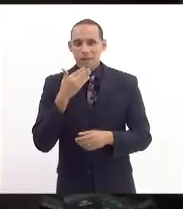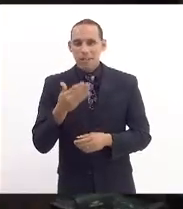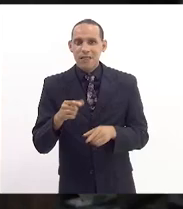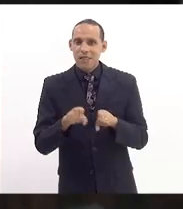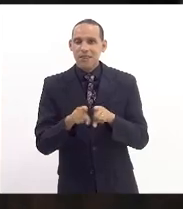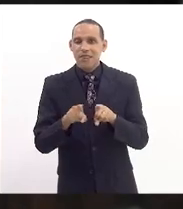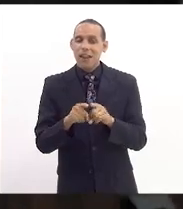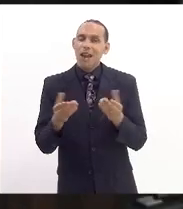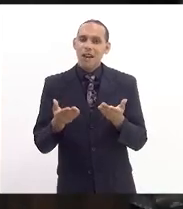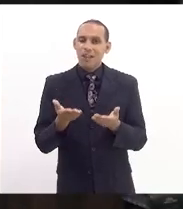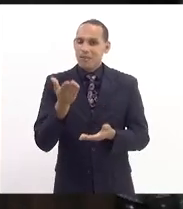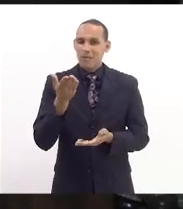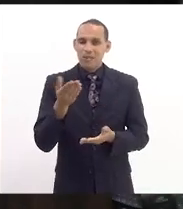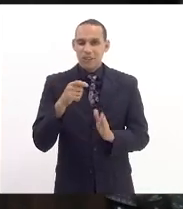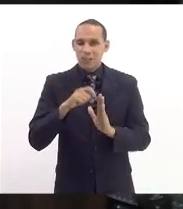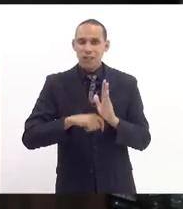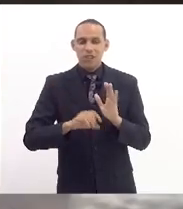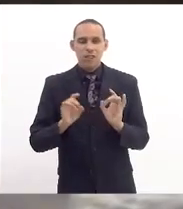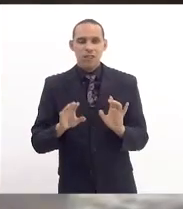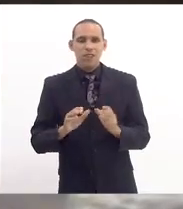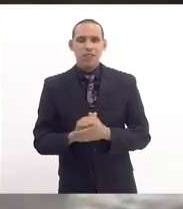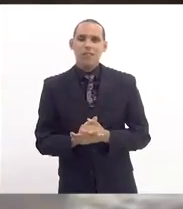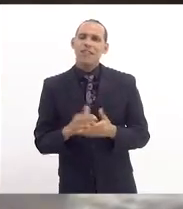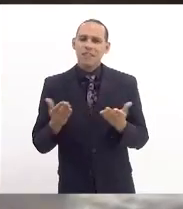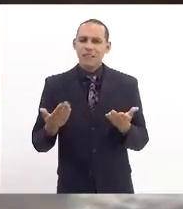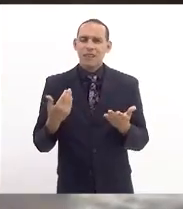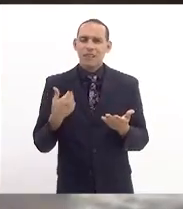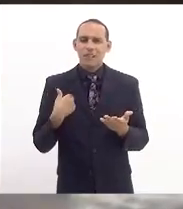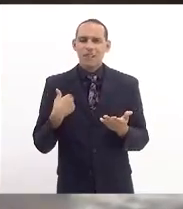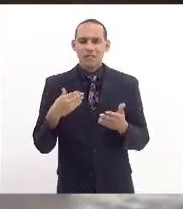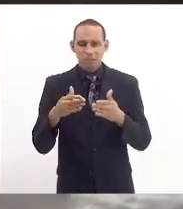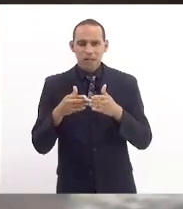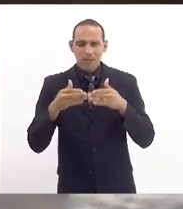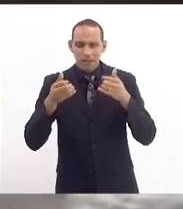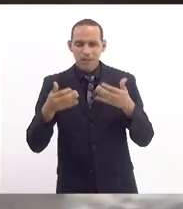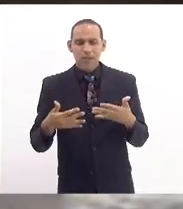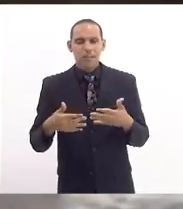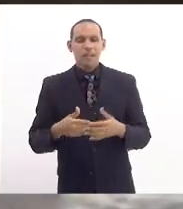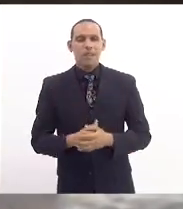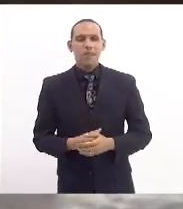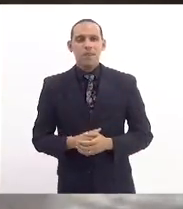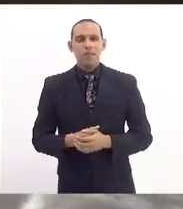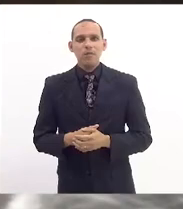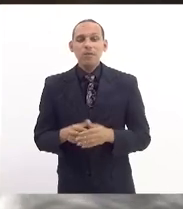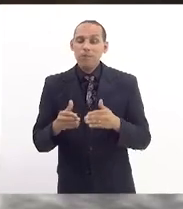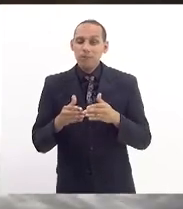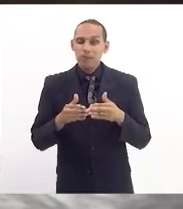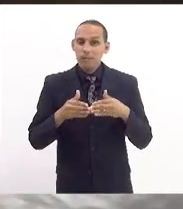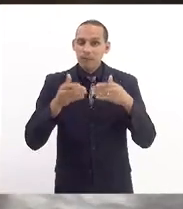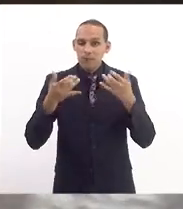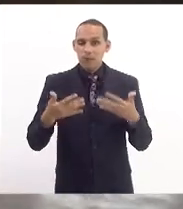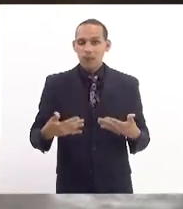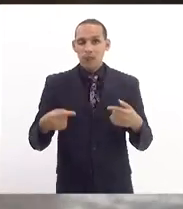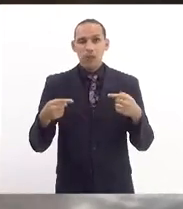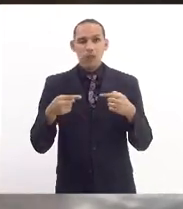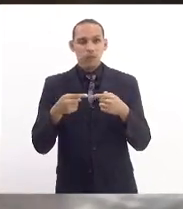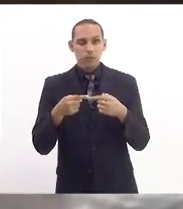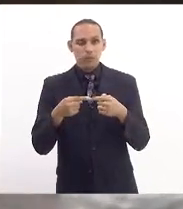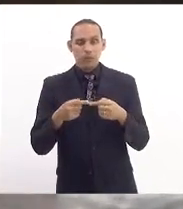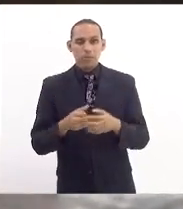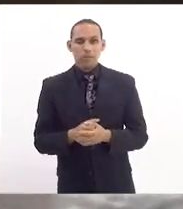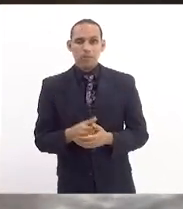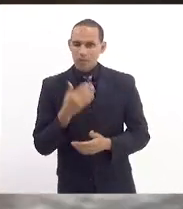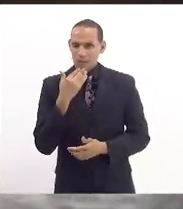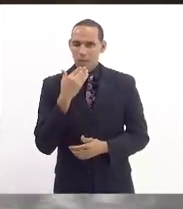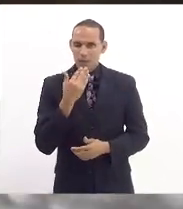agora então em ordem pela ordem vai no sentido de